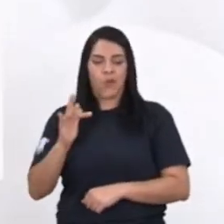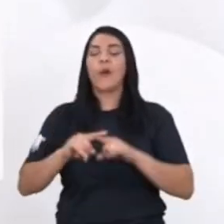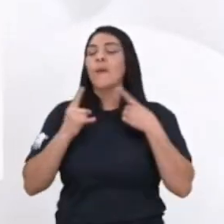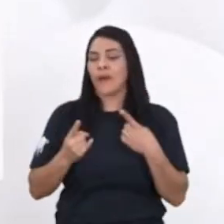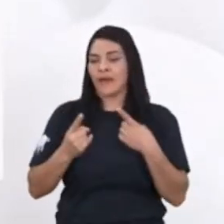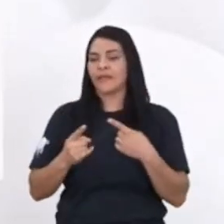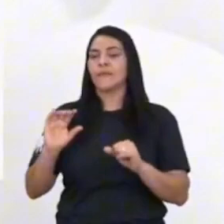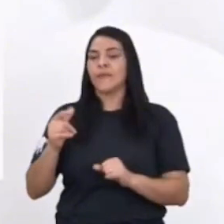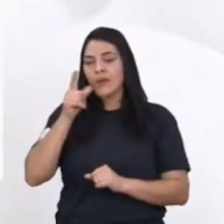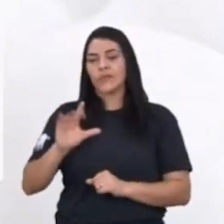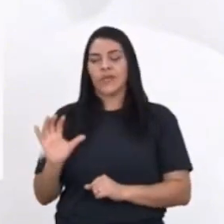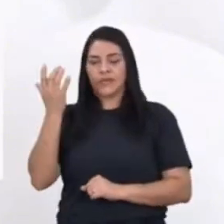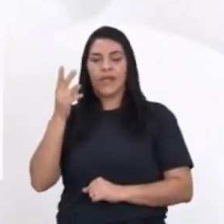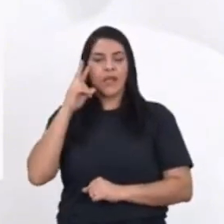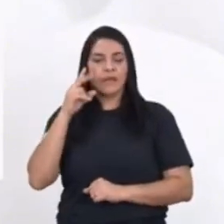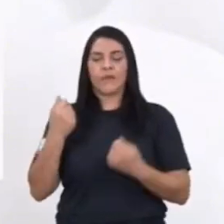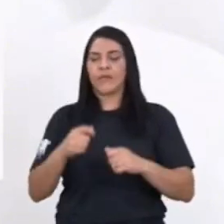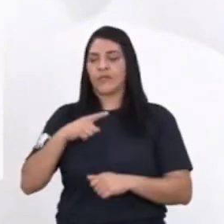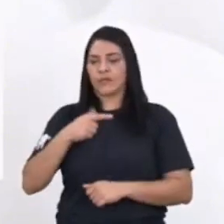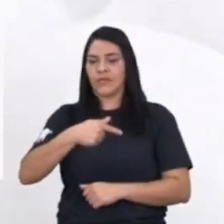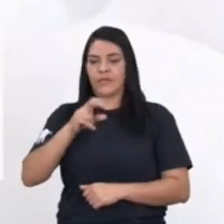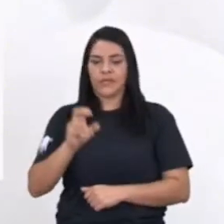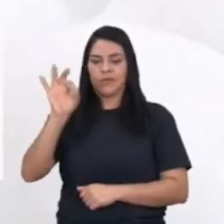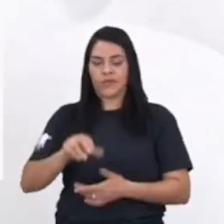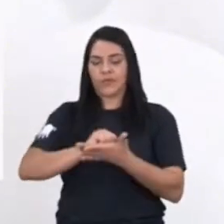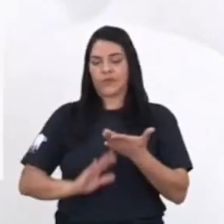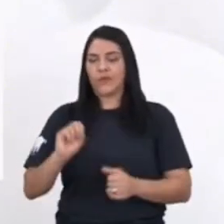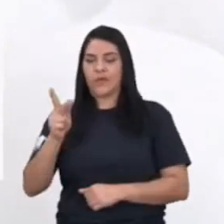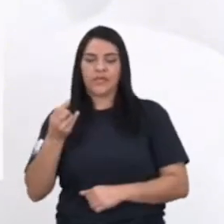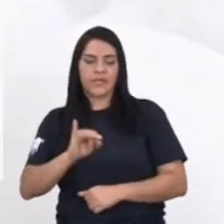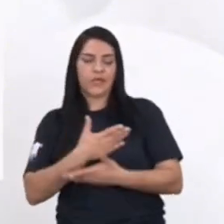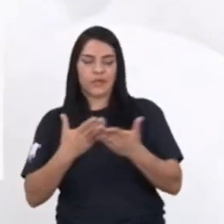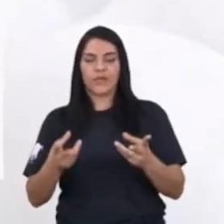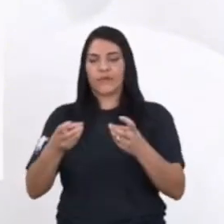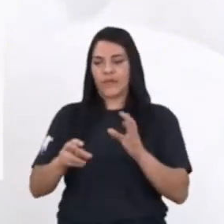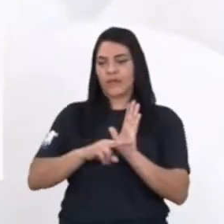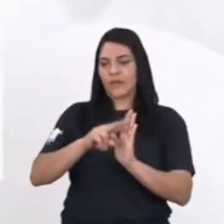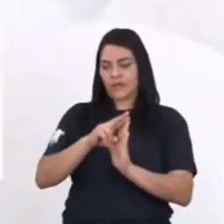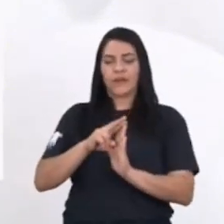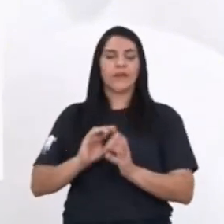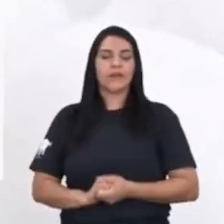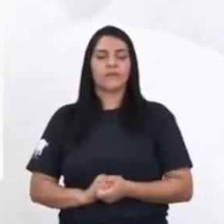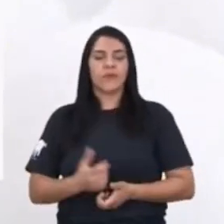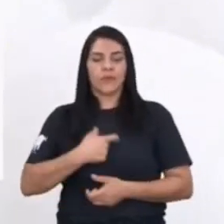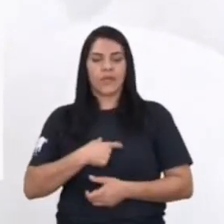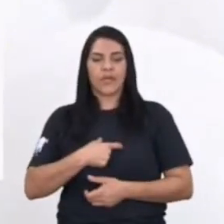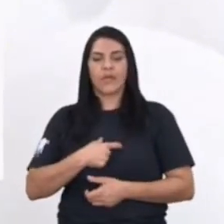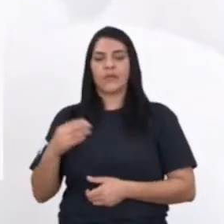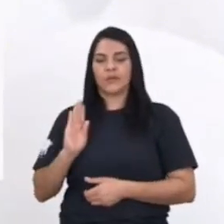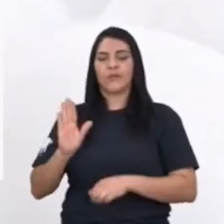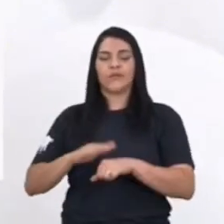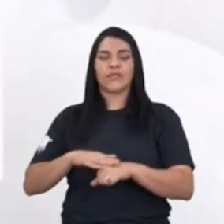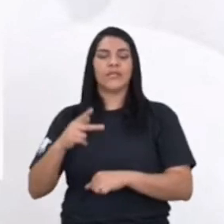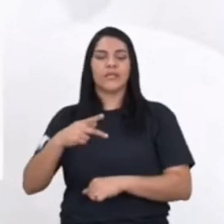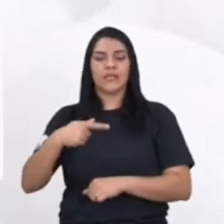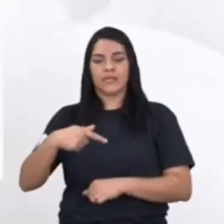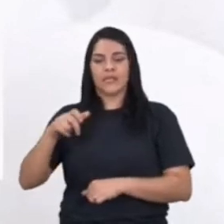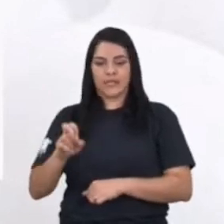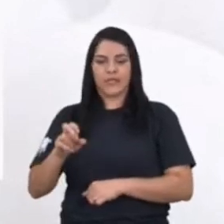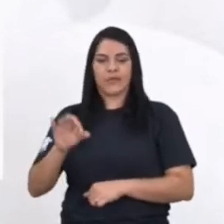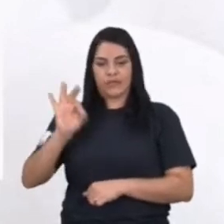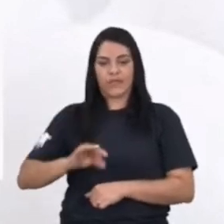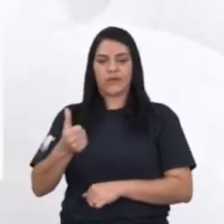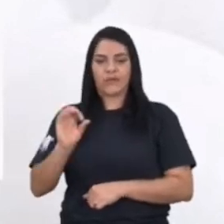Mas para isso acontecer, lembra que ele tem que ter feito 75% das tarefas, tá? Então, se a gente fosse ver a regra aqui nua e crua, medalha de bronze, fazer 75, acertar